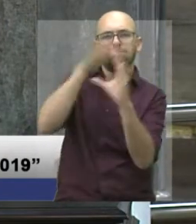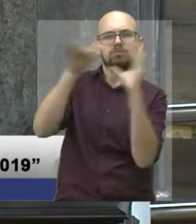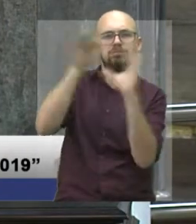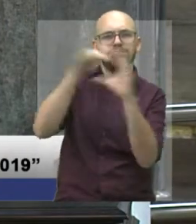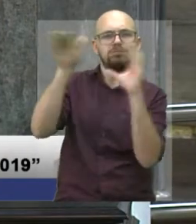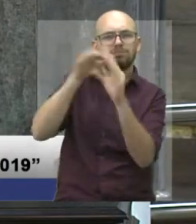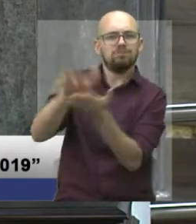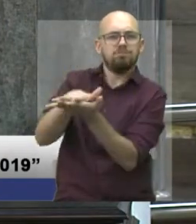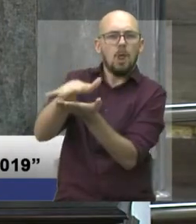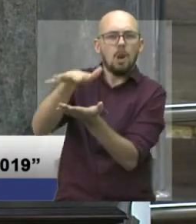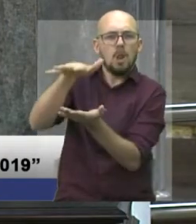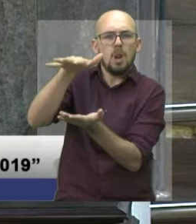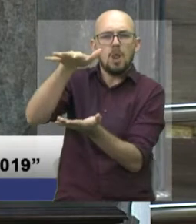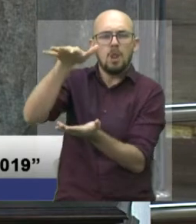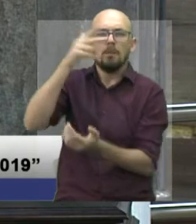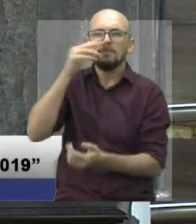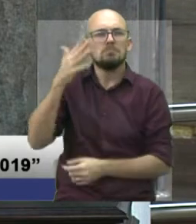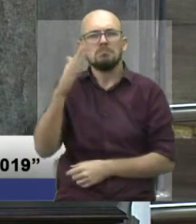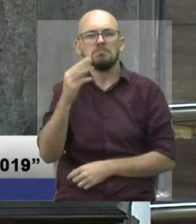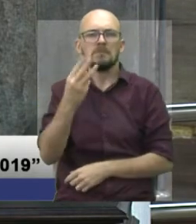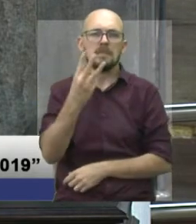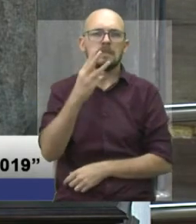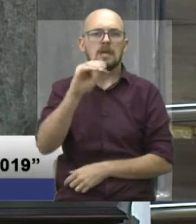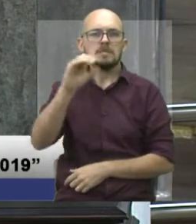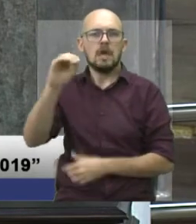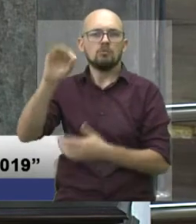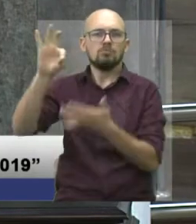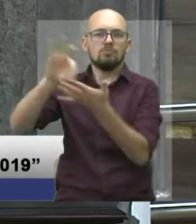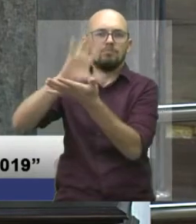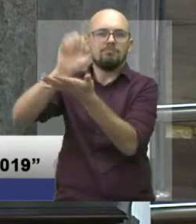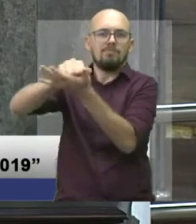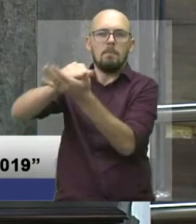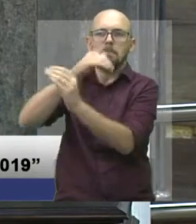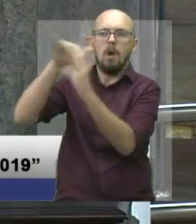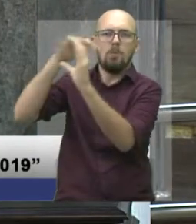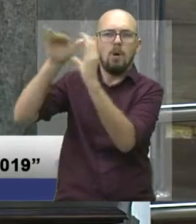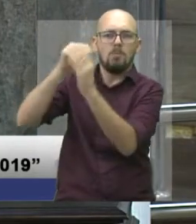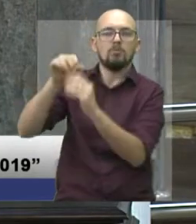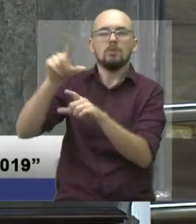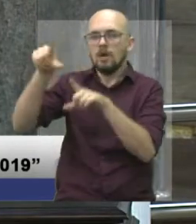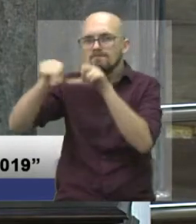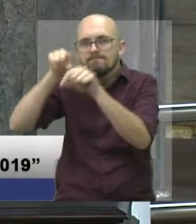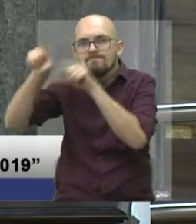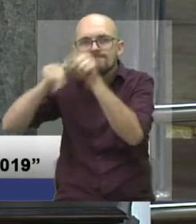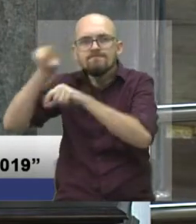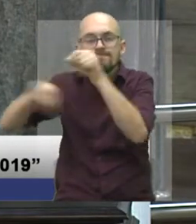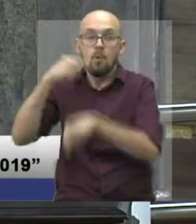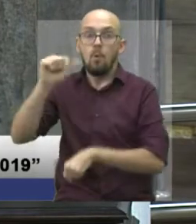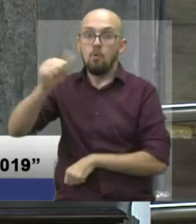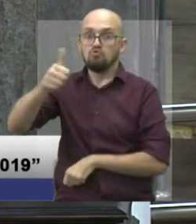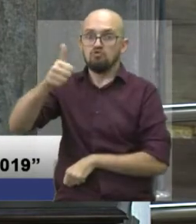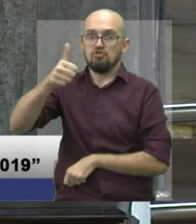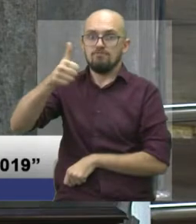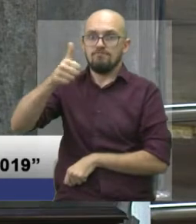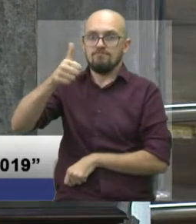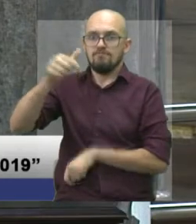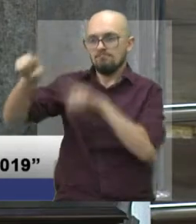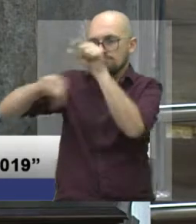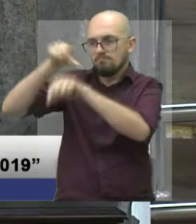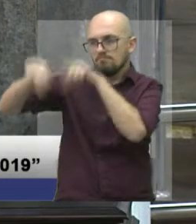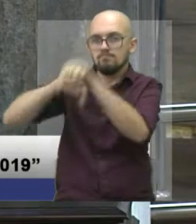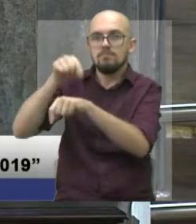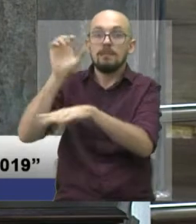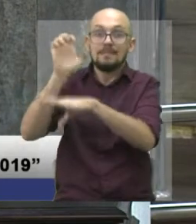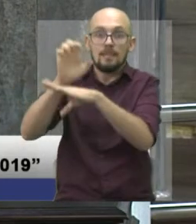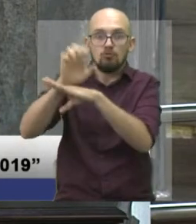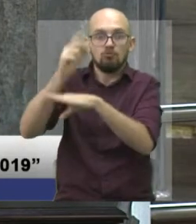de 300 projetos inscritos, seleciona-se e os 11 primeiros colocados, no caso do Estado de São Paulo, acabam